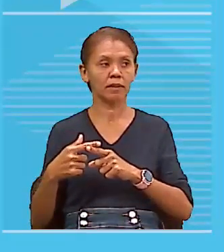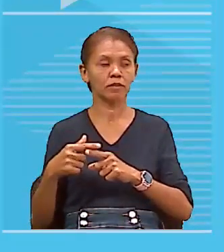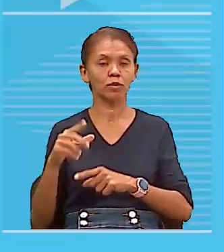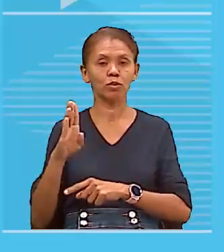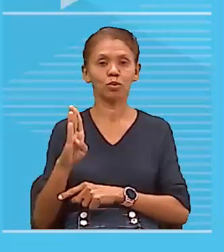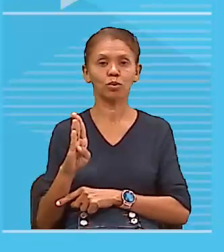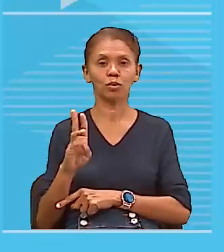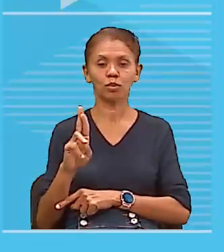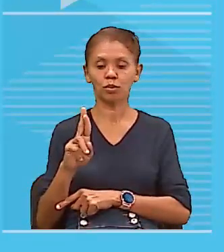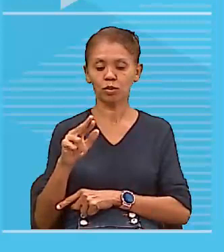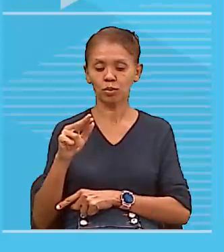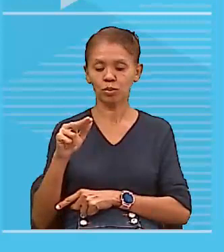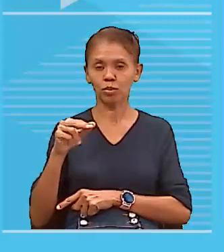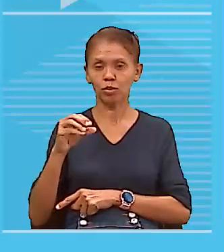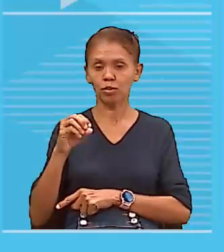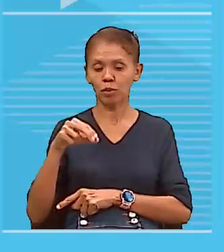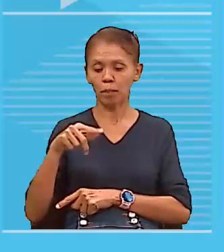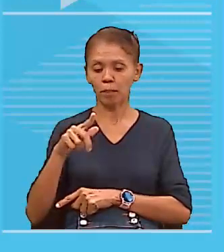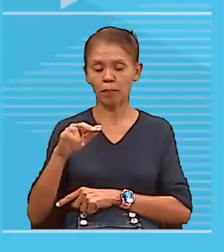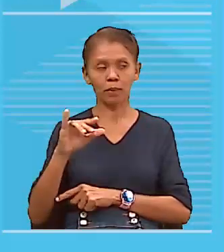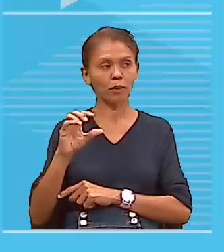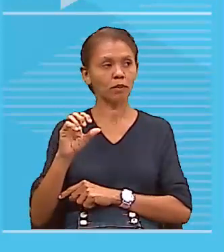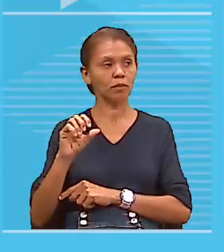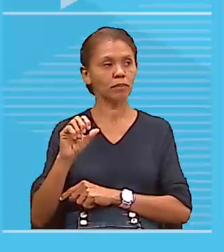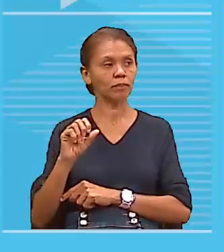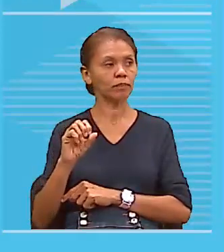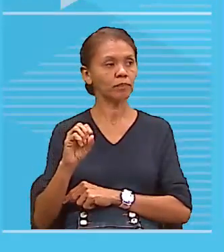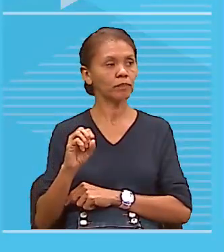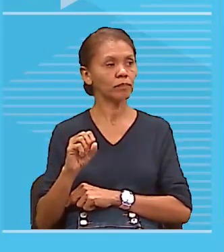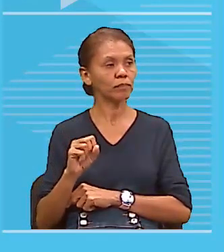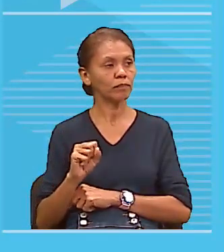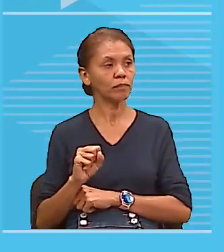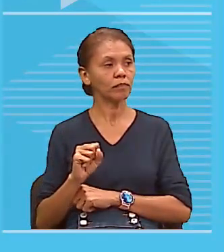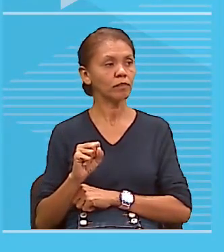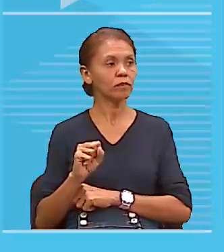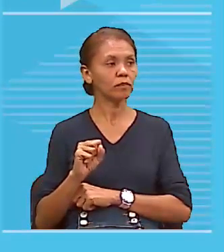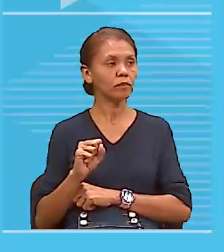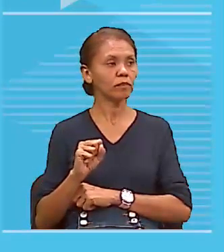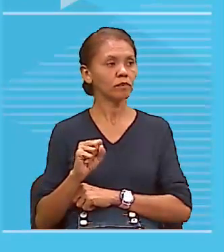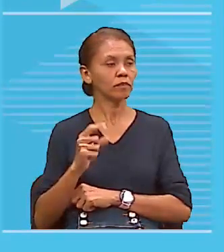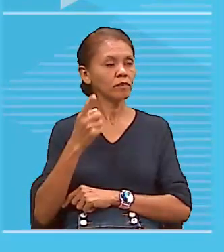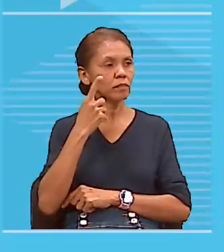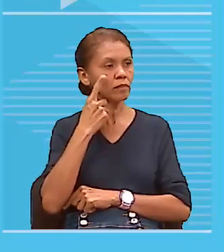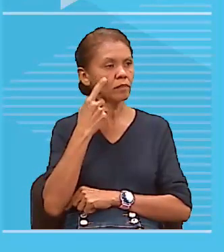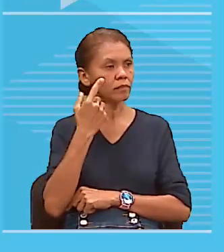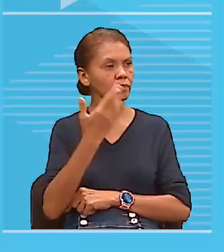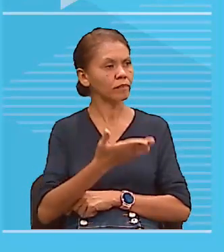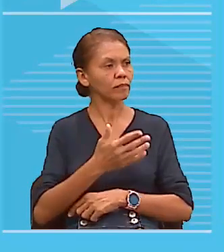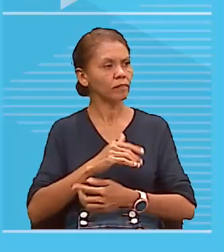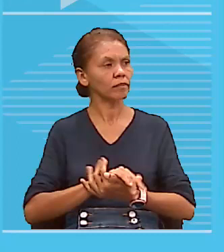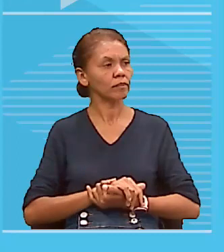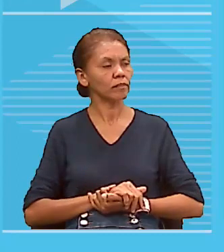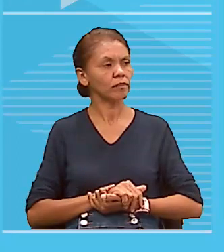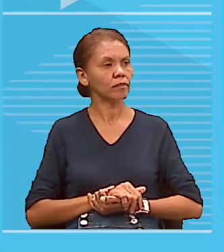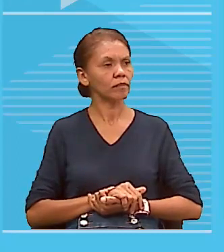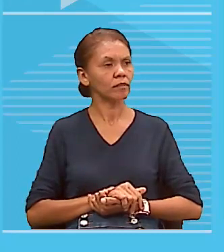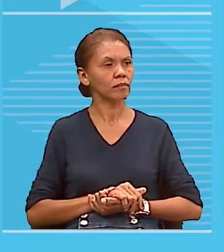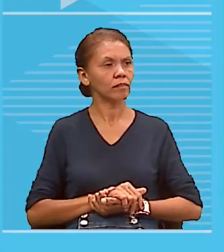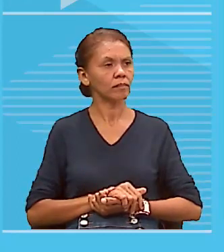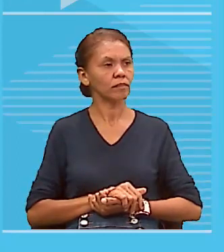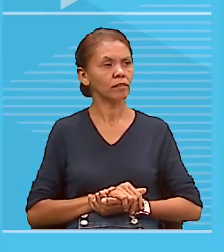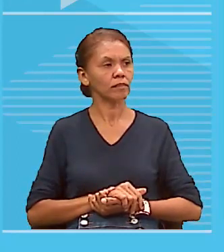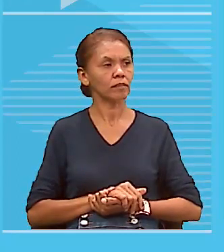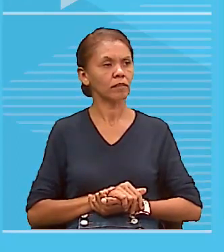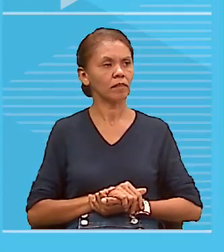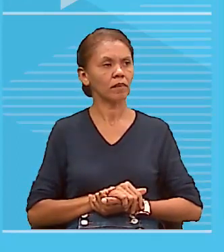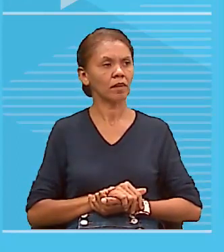nossos alvéolos, que ela fica com o calibre diminuído. Presta atenção aqui, ó. É como se fosse uma reação